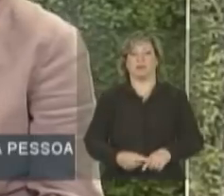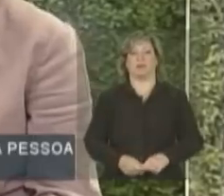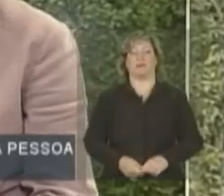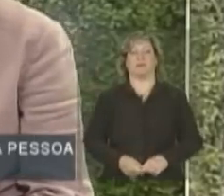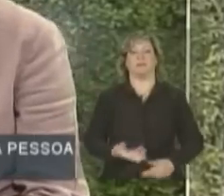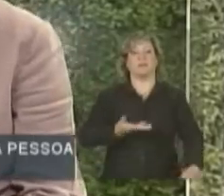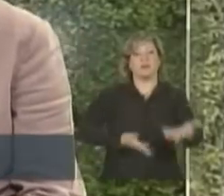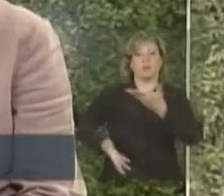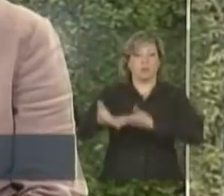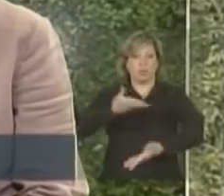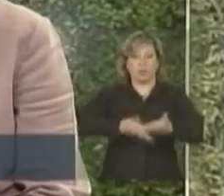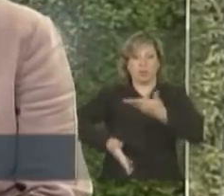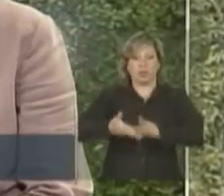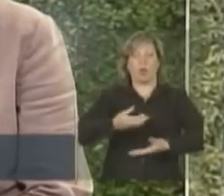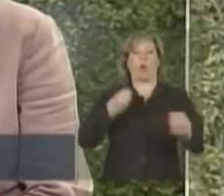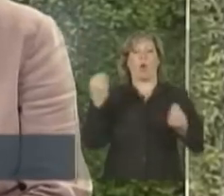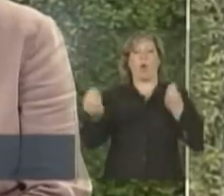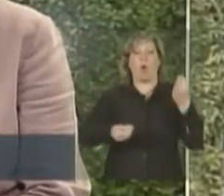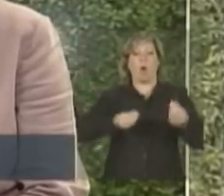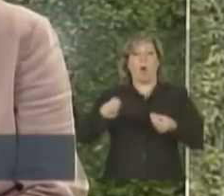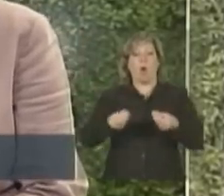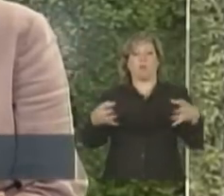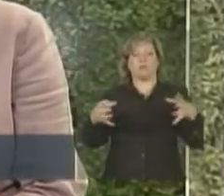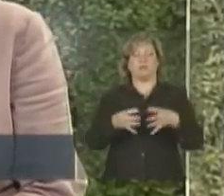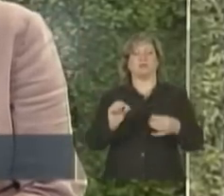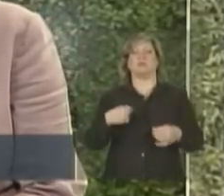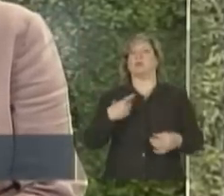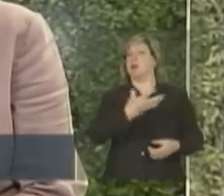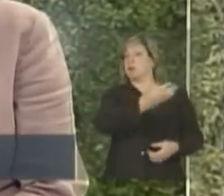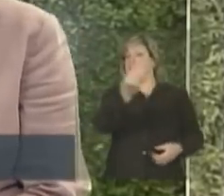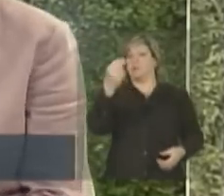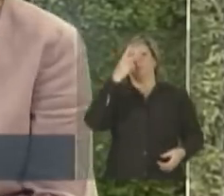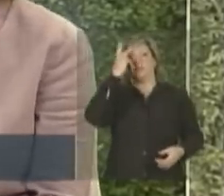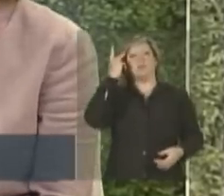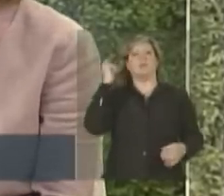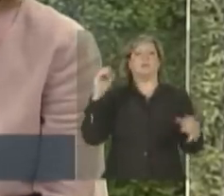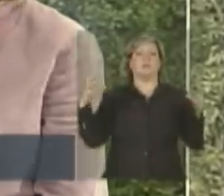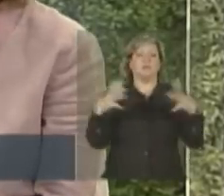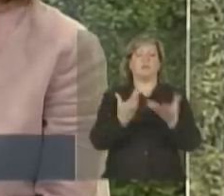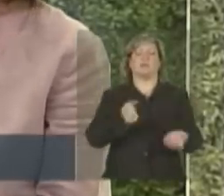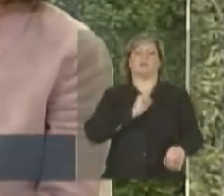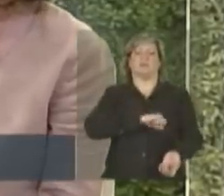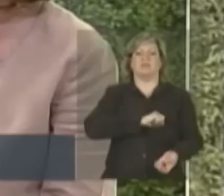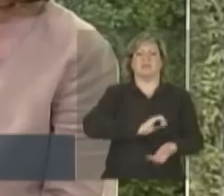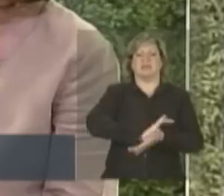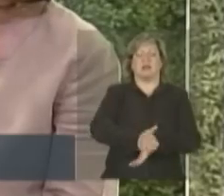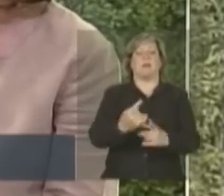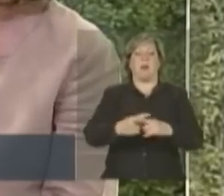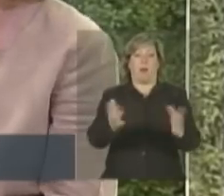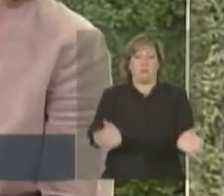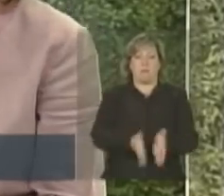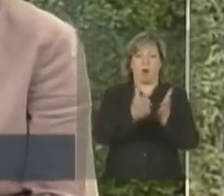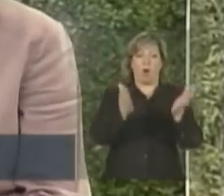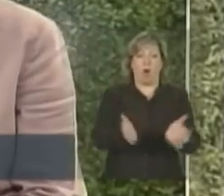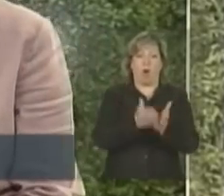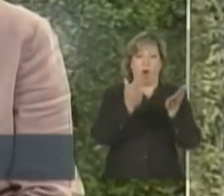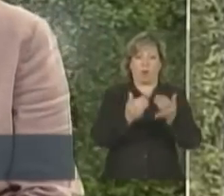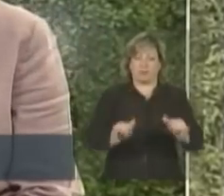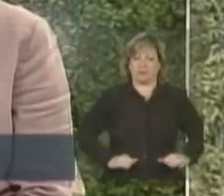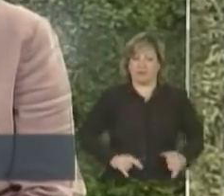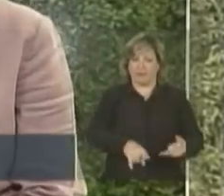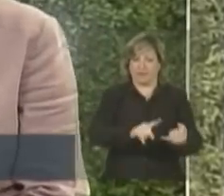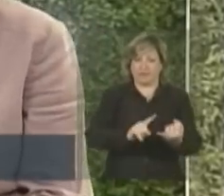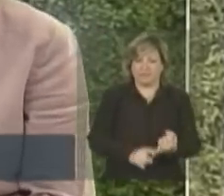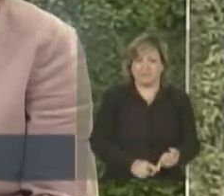e da condição que existe, de uma relação perversa que existe entre a condição de pobreza